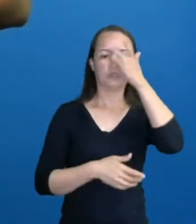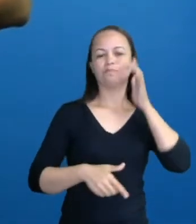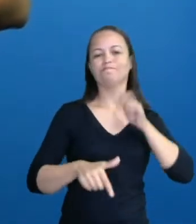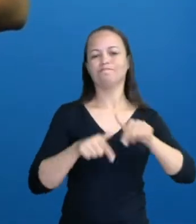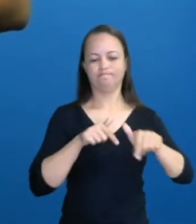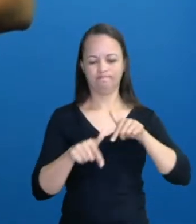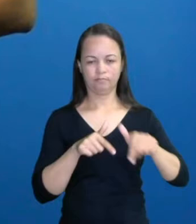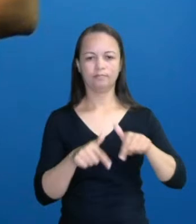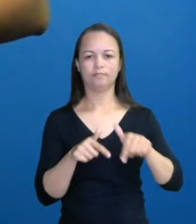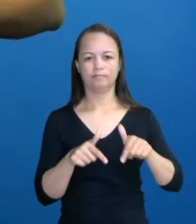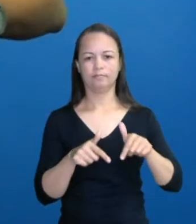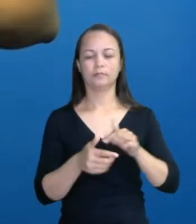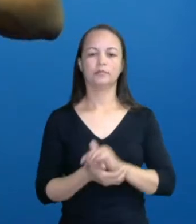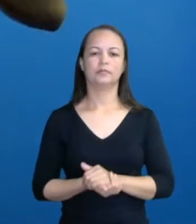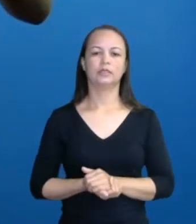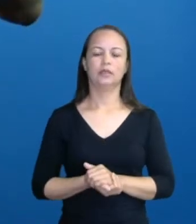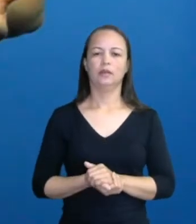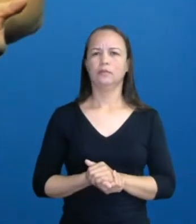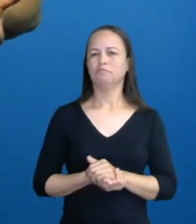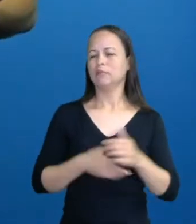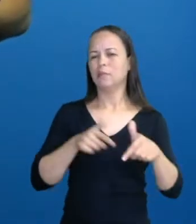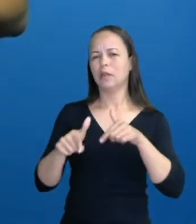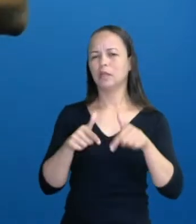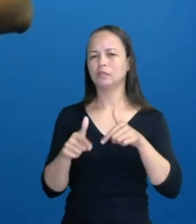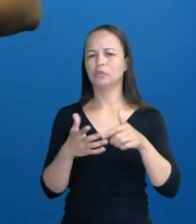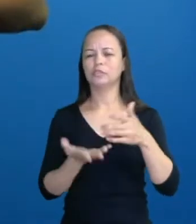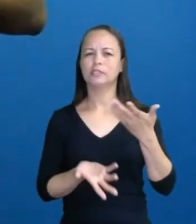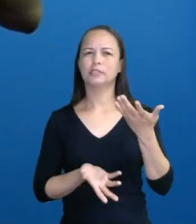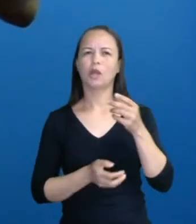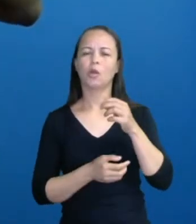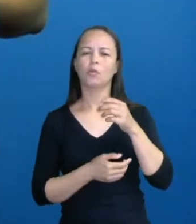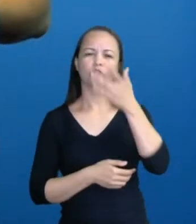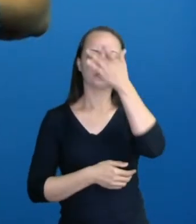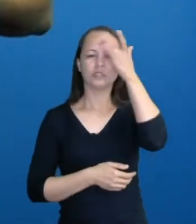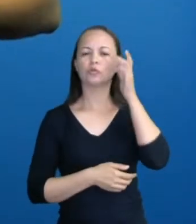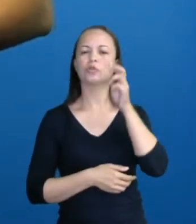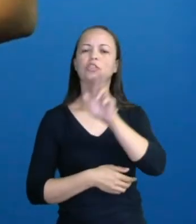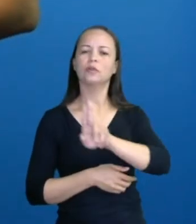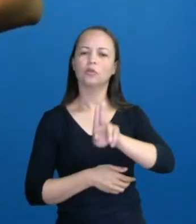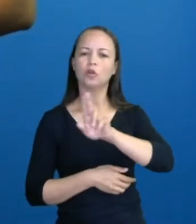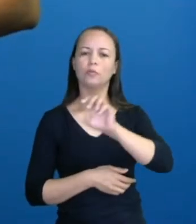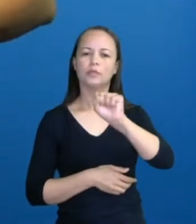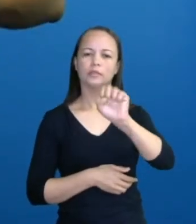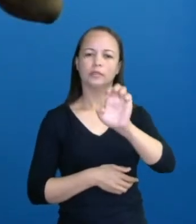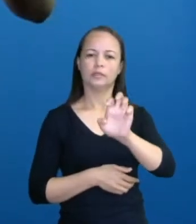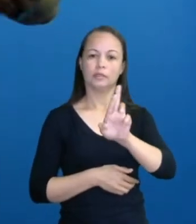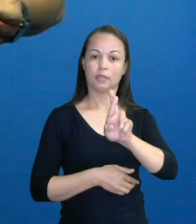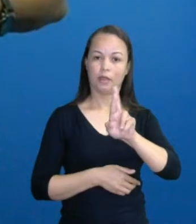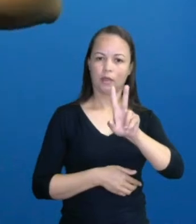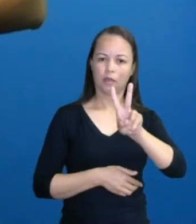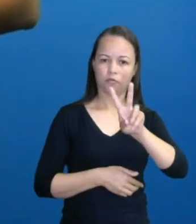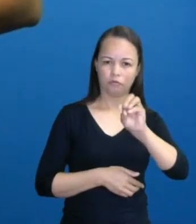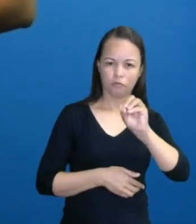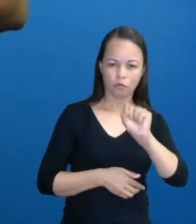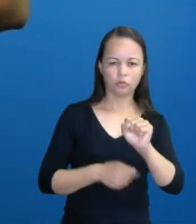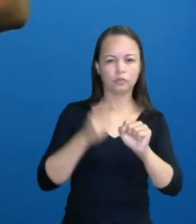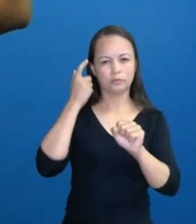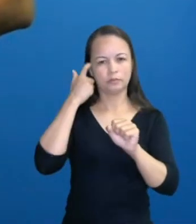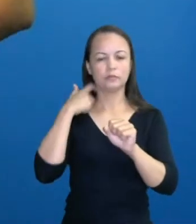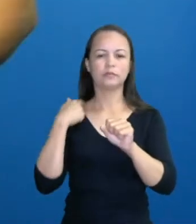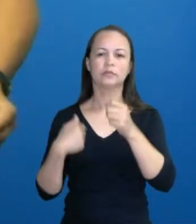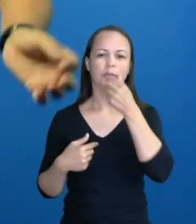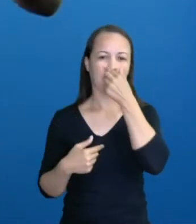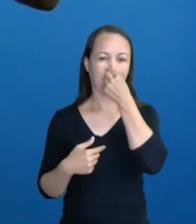trabalhadores. Trabalhadores que serão posteriormente chamados de servos. Esses grandes proprietários de